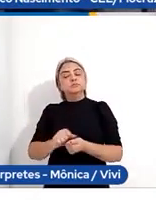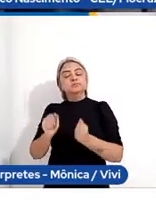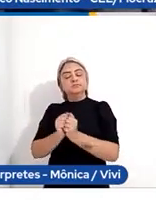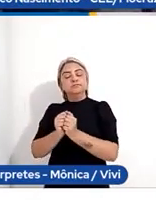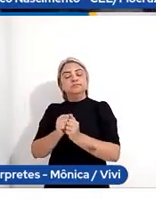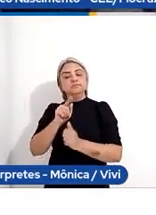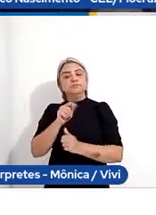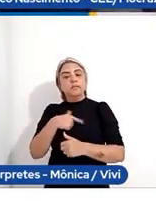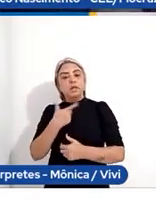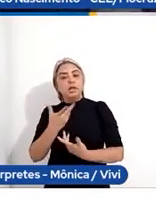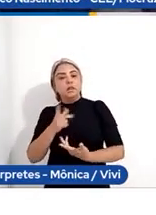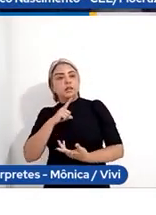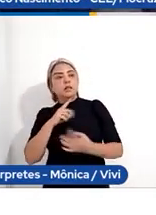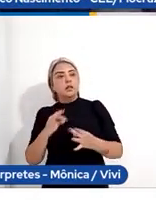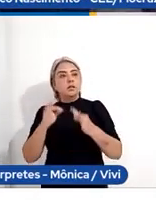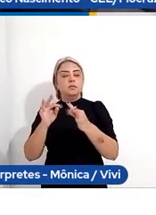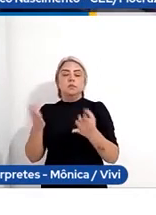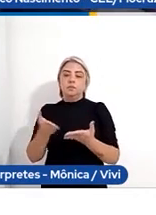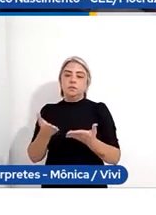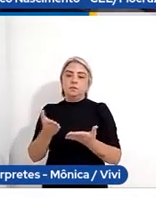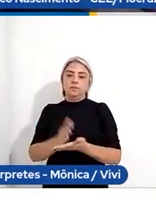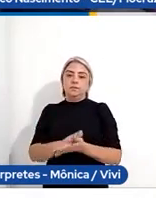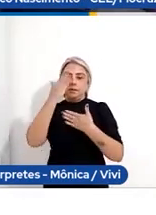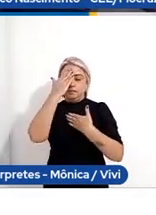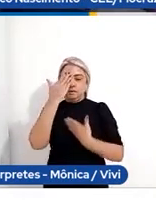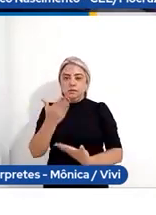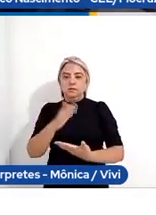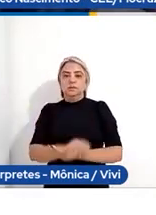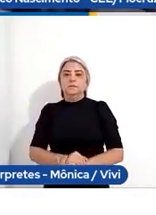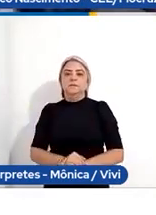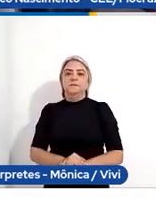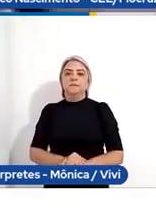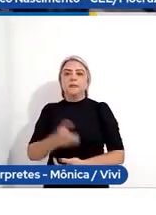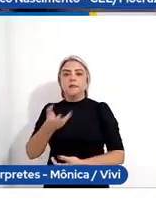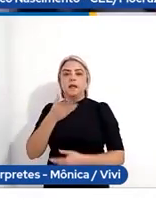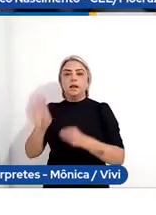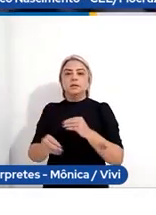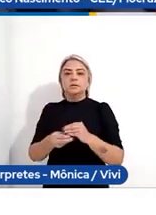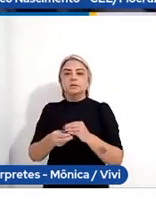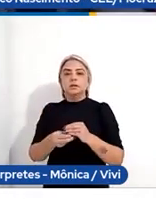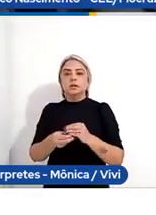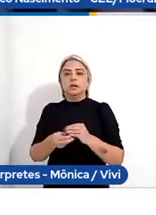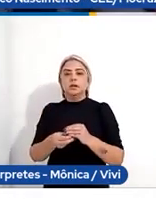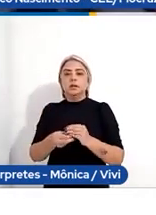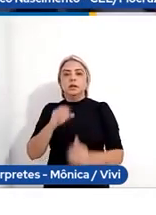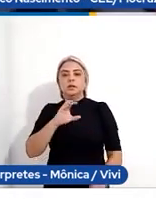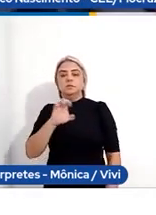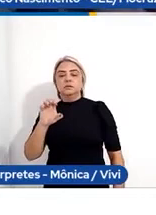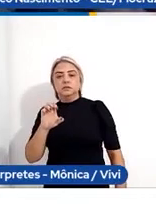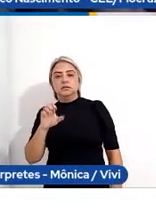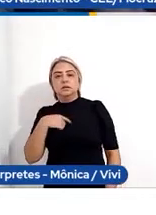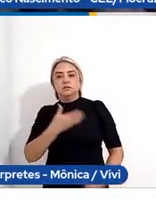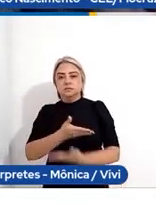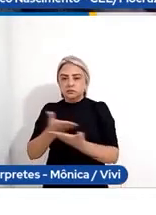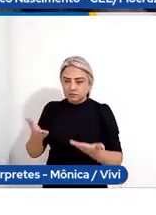dos que detêm essas tecnologias hoje. Muito obrigado, eu encerro por aqui. Eu queria acrescentar só que o Centro de Estudo Estratégico está à disposição do